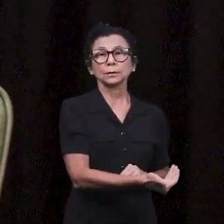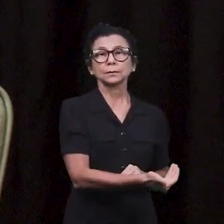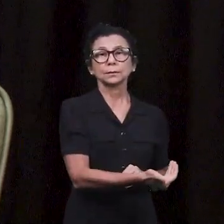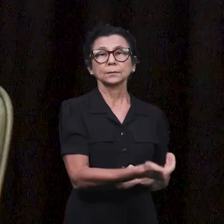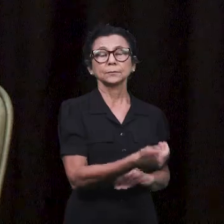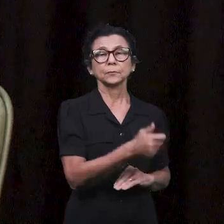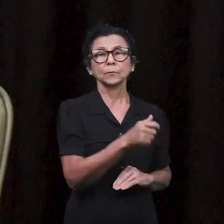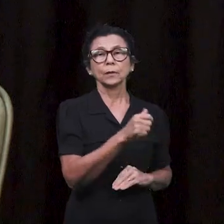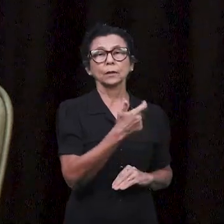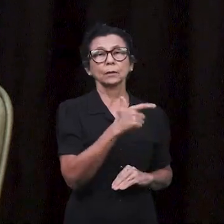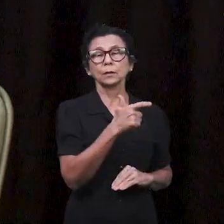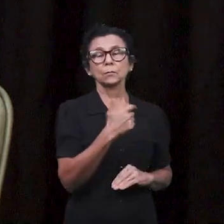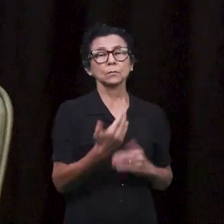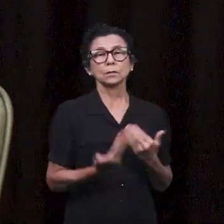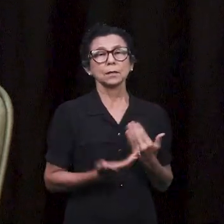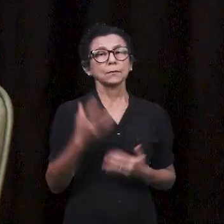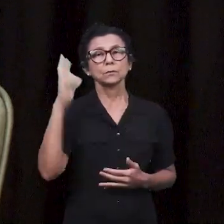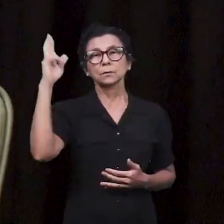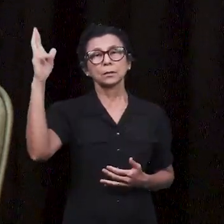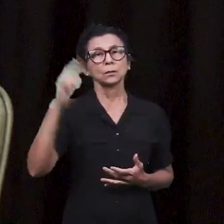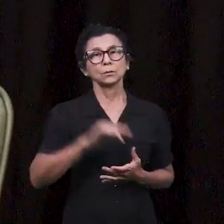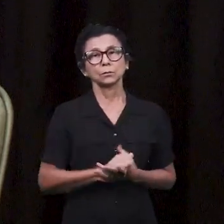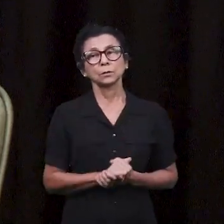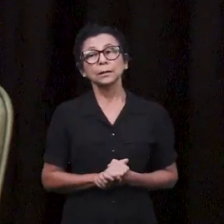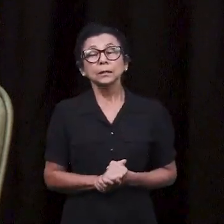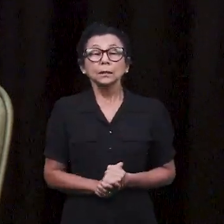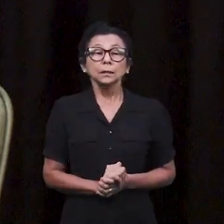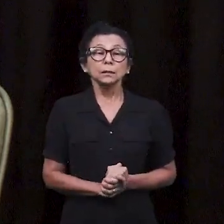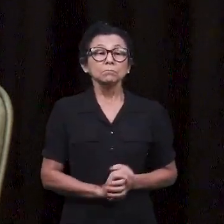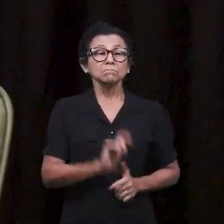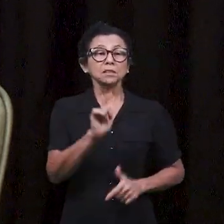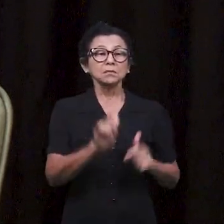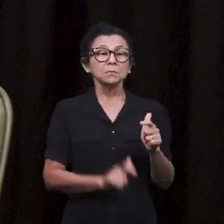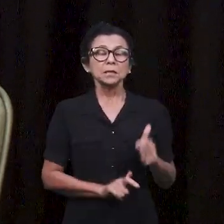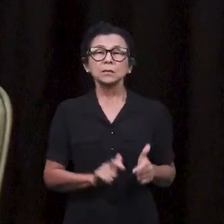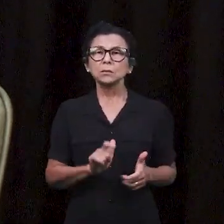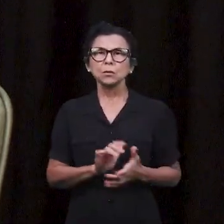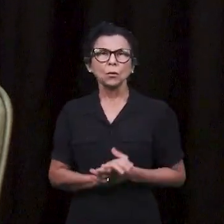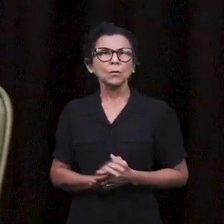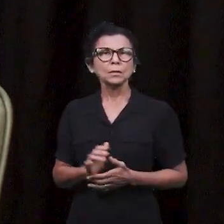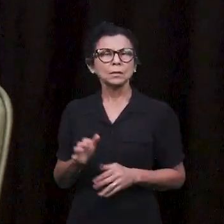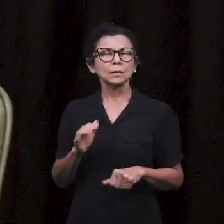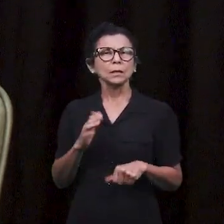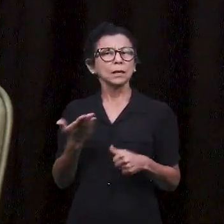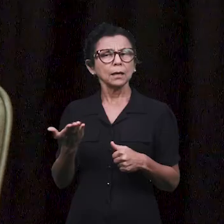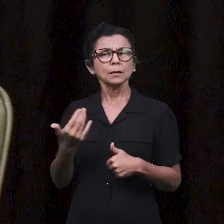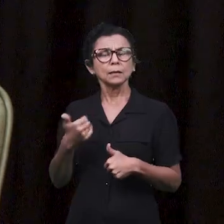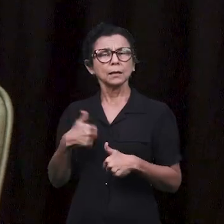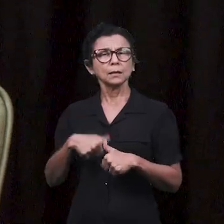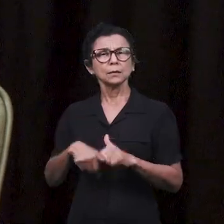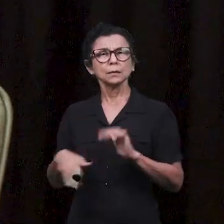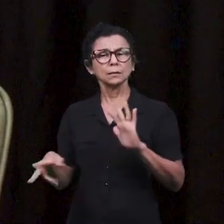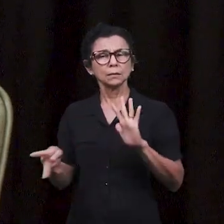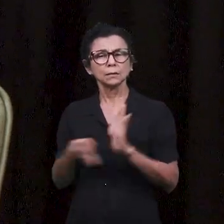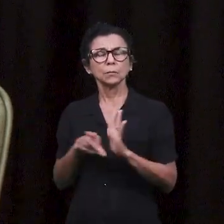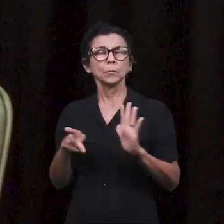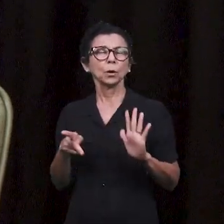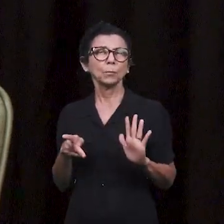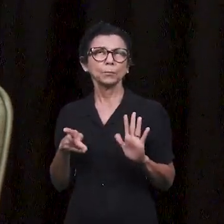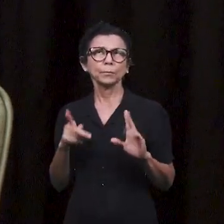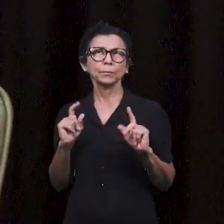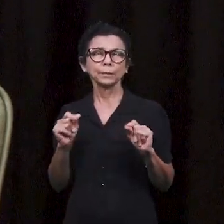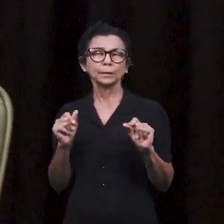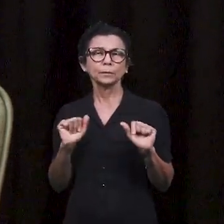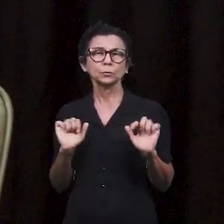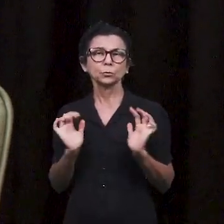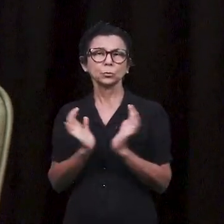perdeu-se a perspectiva da volta do Senhor Jesus, muitas vezes até dentro dos meios cristãos. Dentro, às vezes, assim,